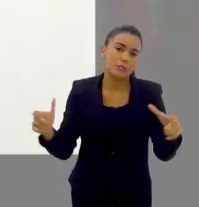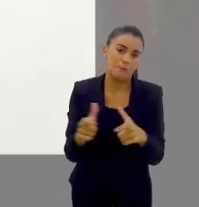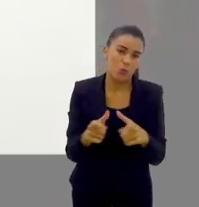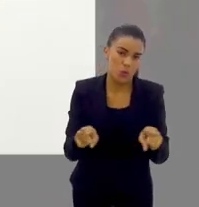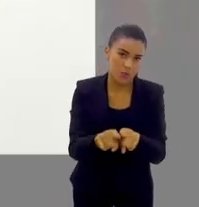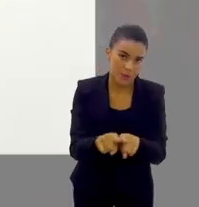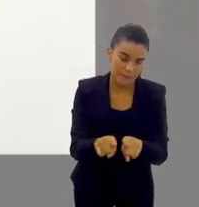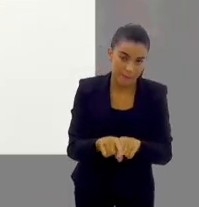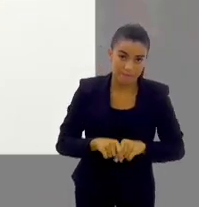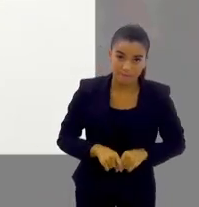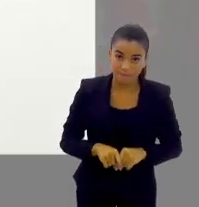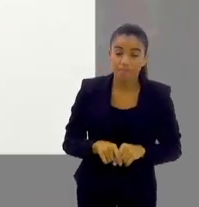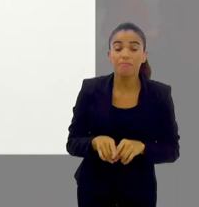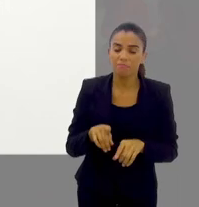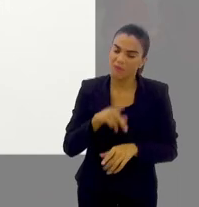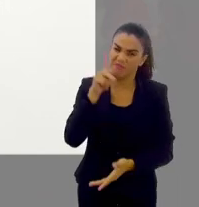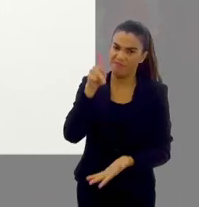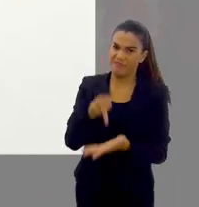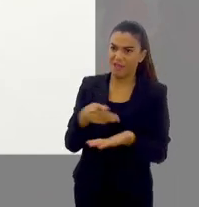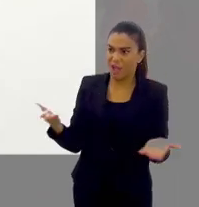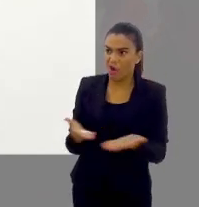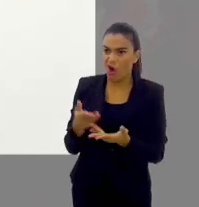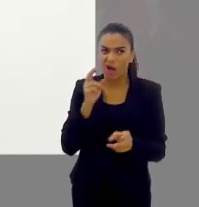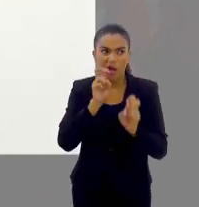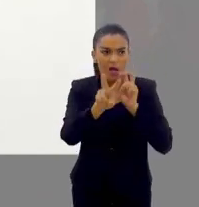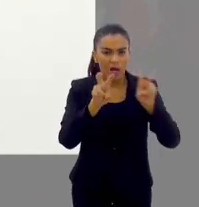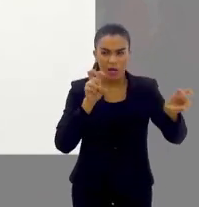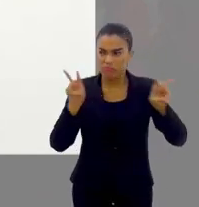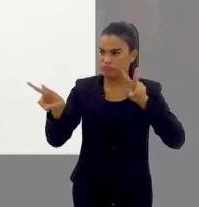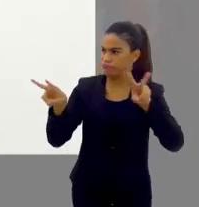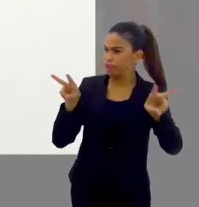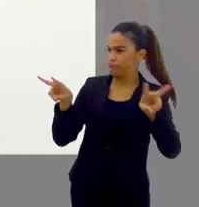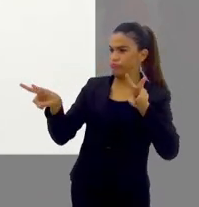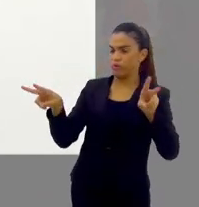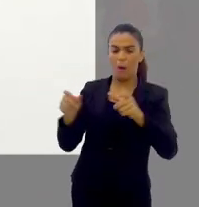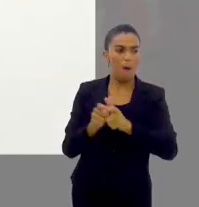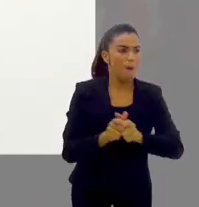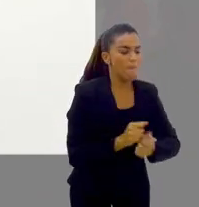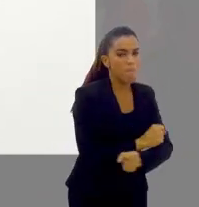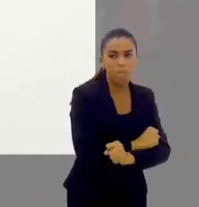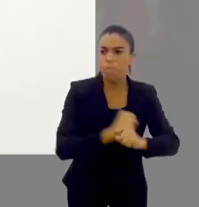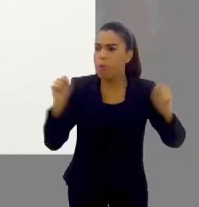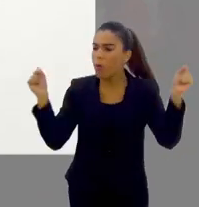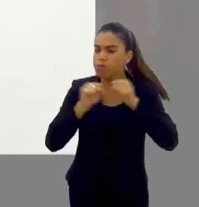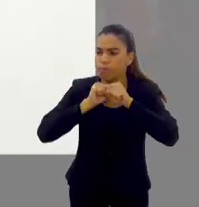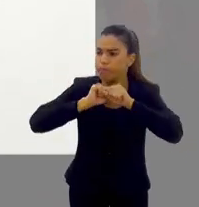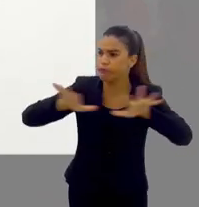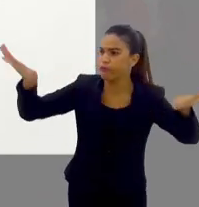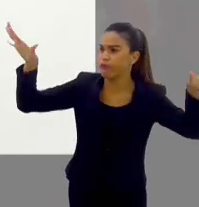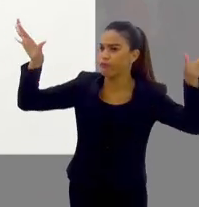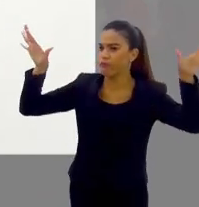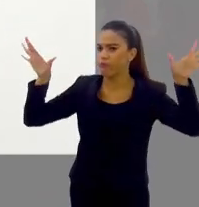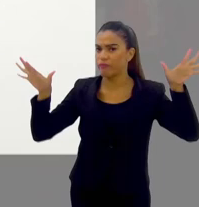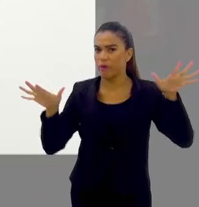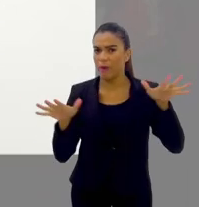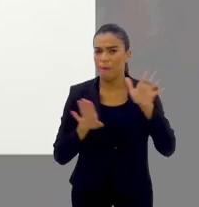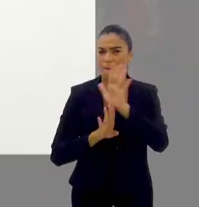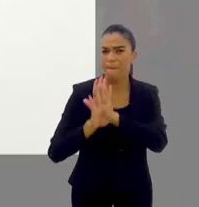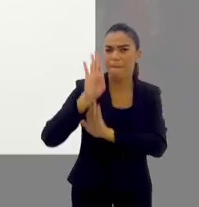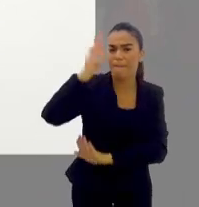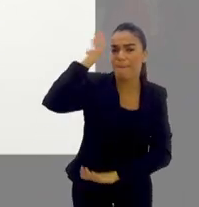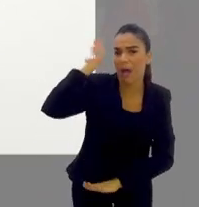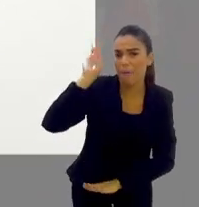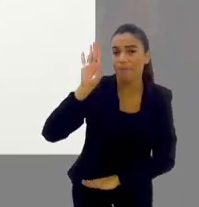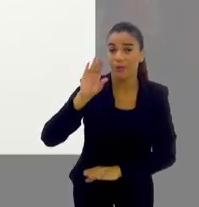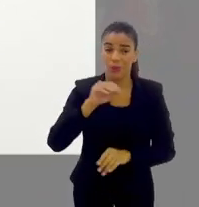picadas de mosquito, né? Mas, de fato, o que a gente está vendo agora é uma retomada, uma explosão aí dos casos no estado do Rio de Janeiro